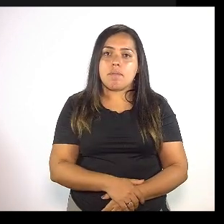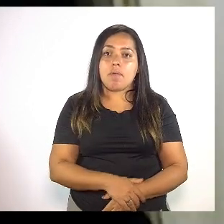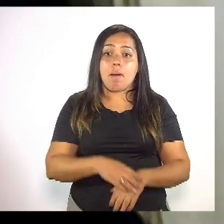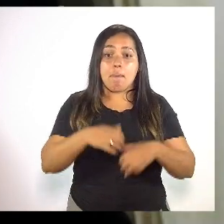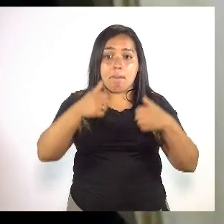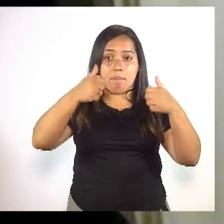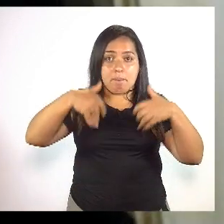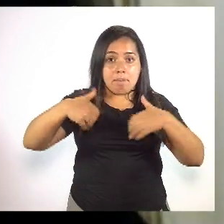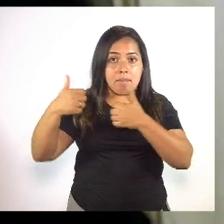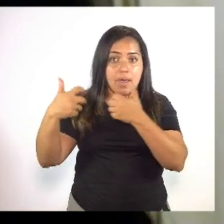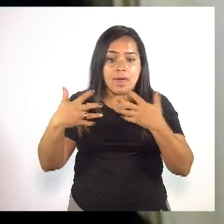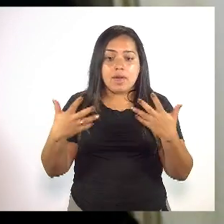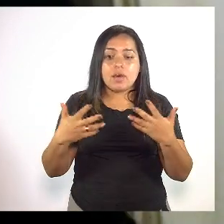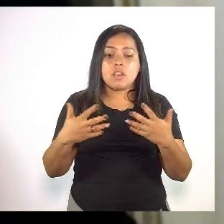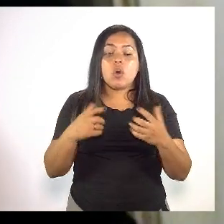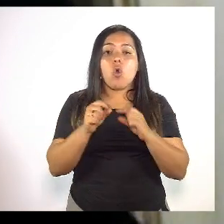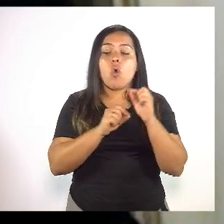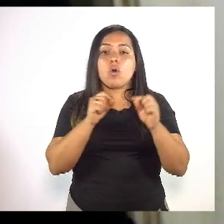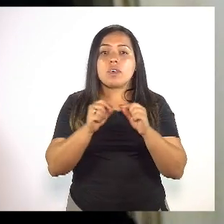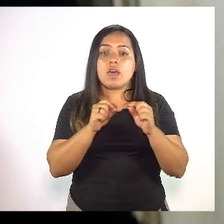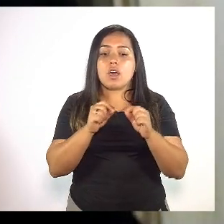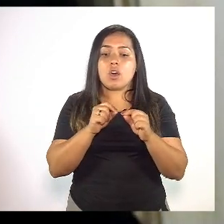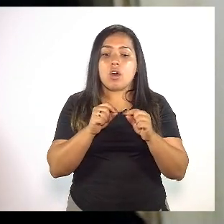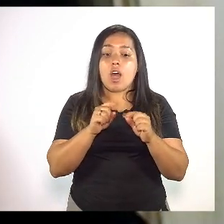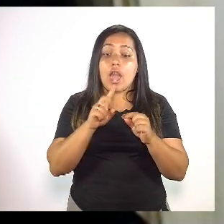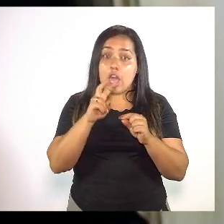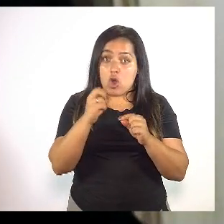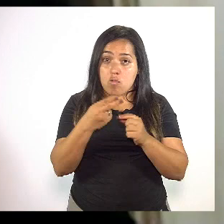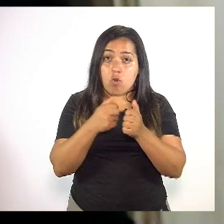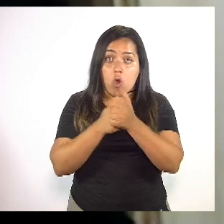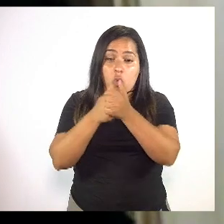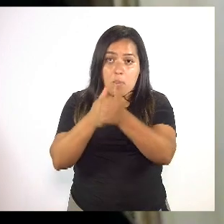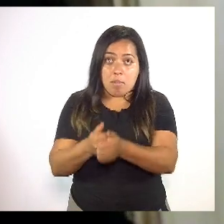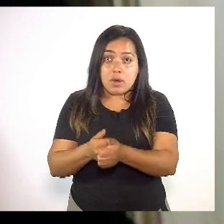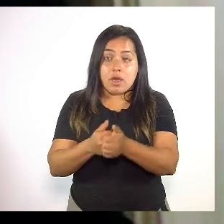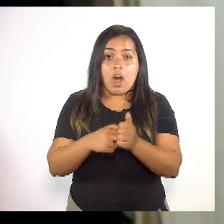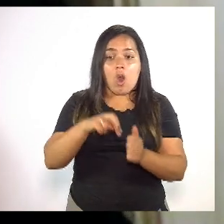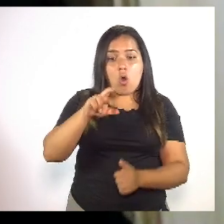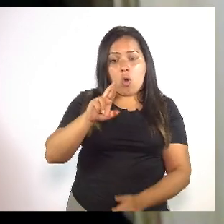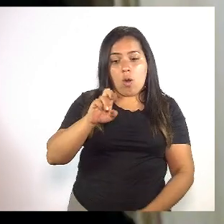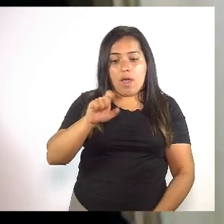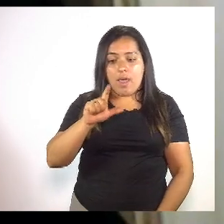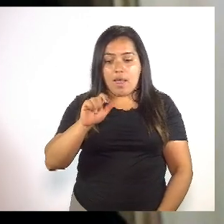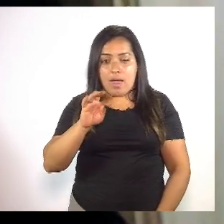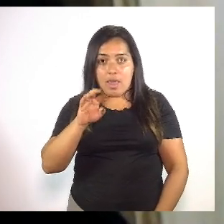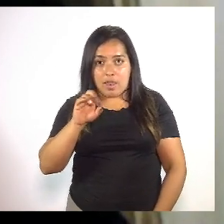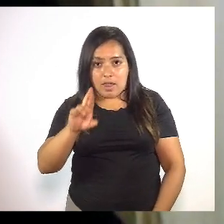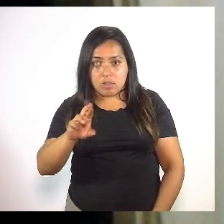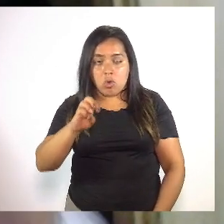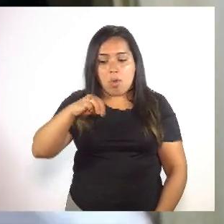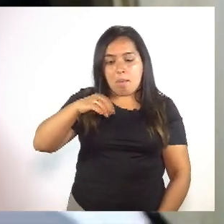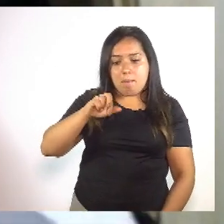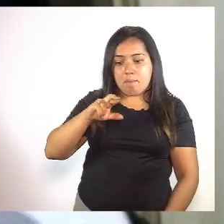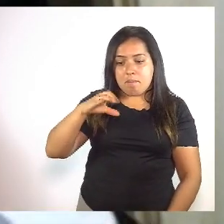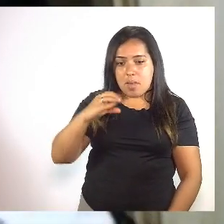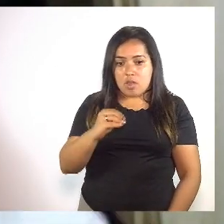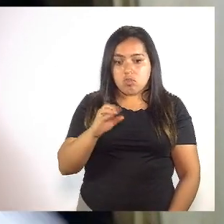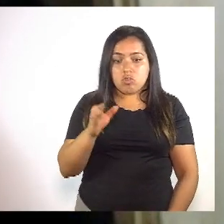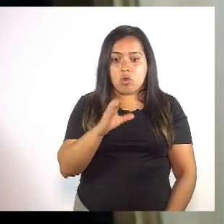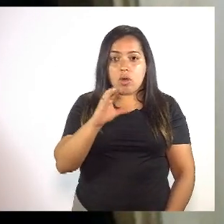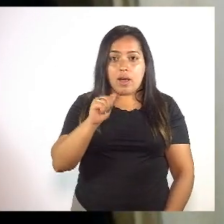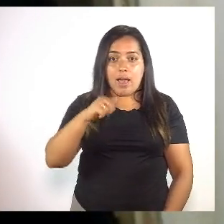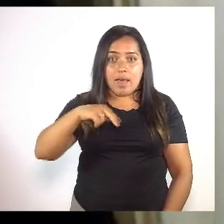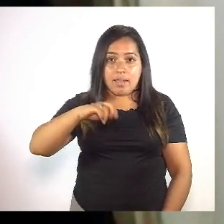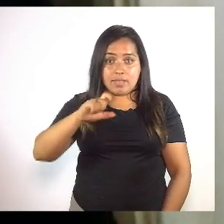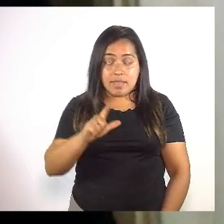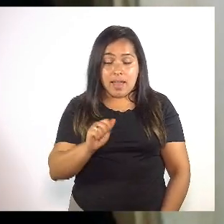do deputado Luiz Paulo, apenas fazer uma justificativa. Vou acompanhar o relator, o deputado Márcio Canella, e dizer que eu acho que é o momento da